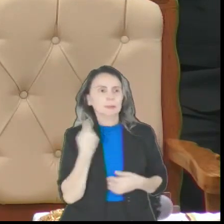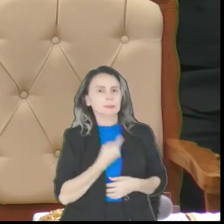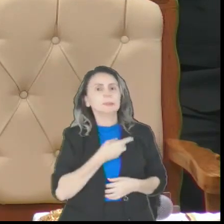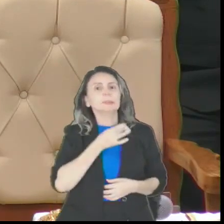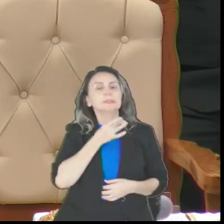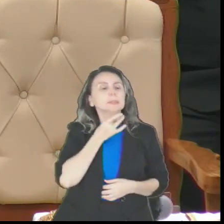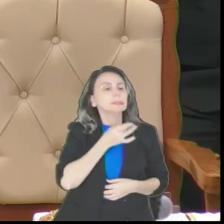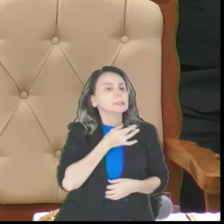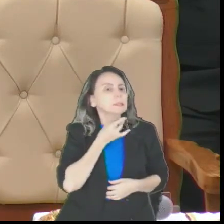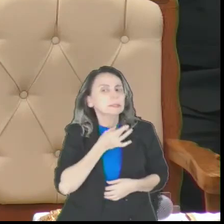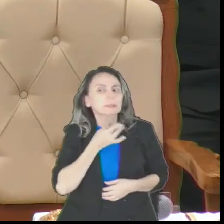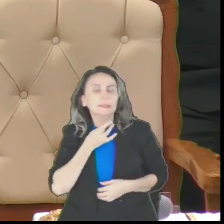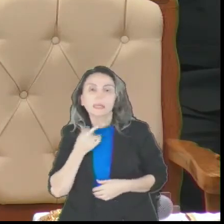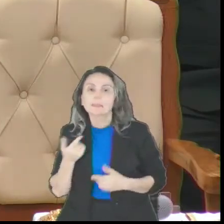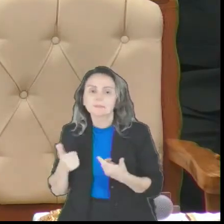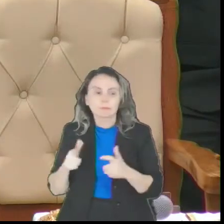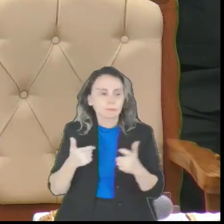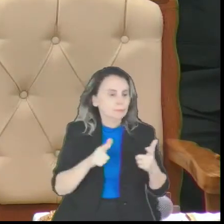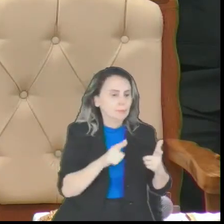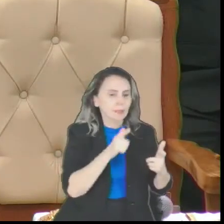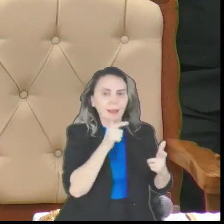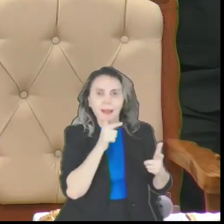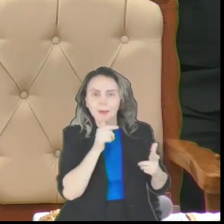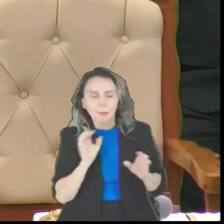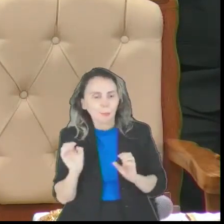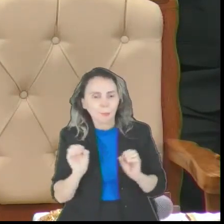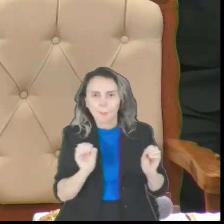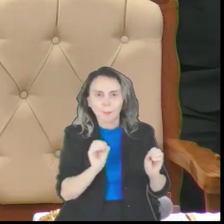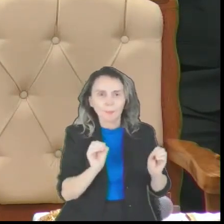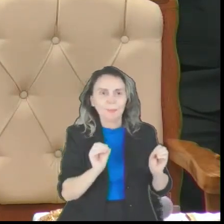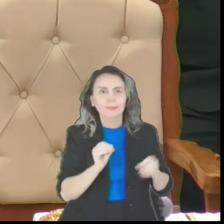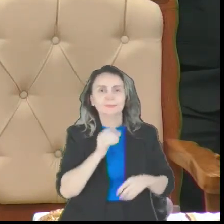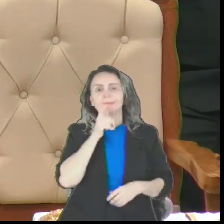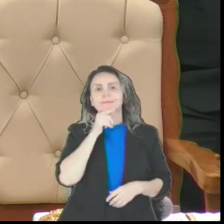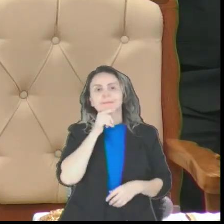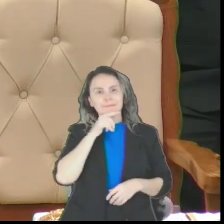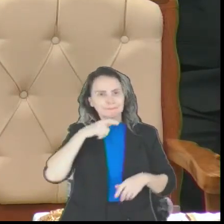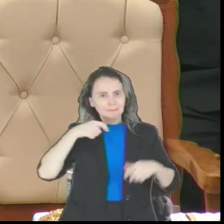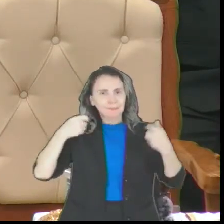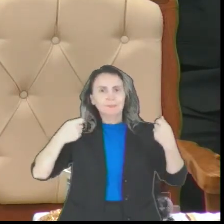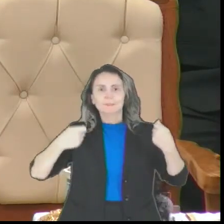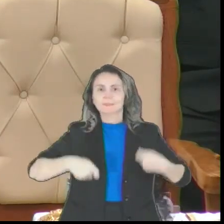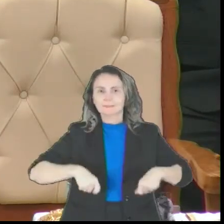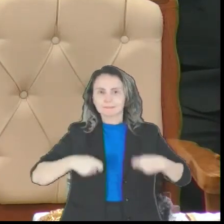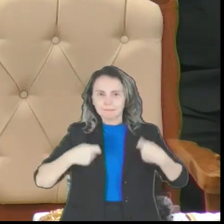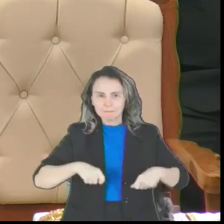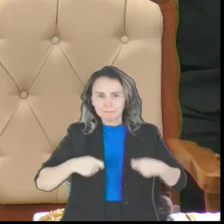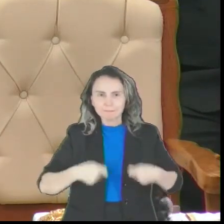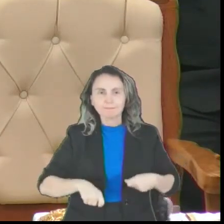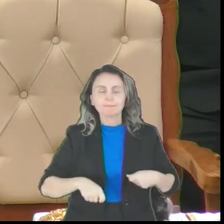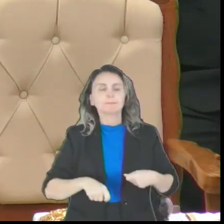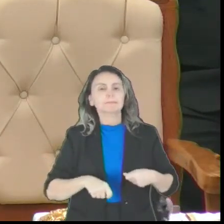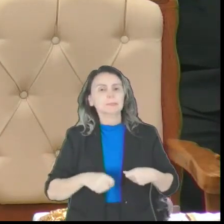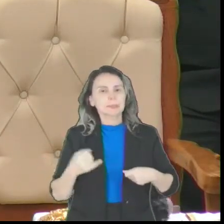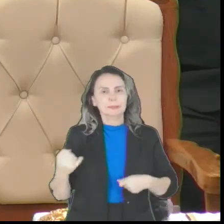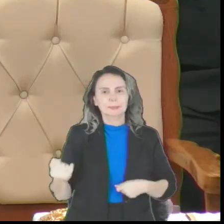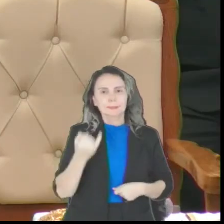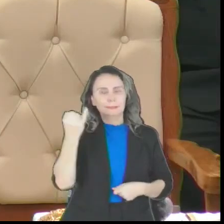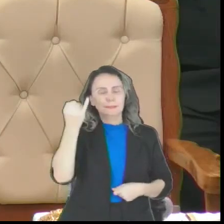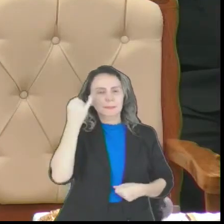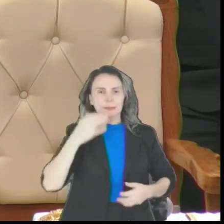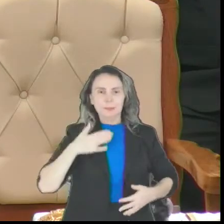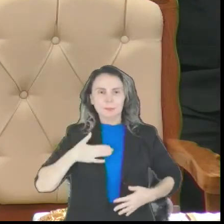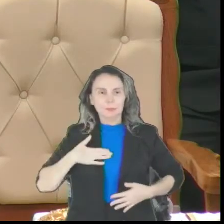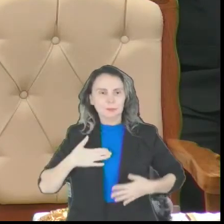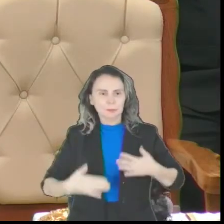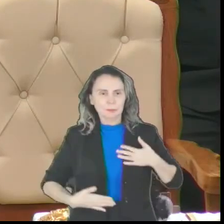você não tem água para tomar. A água é necessária, a água tem seus nutrientes. A água,